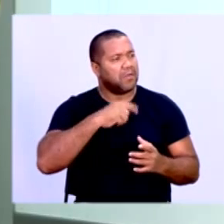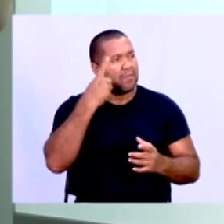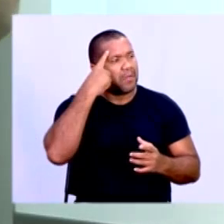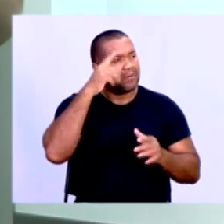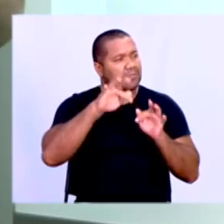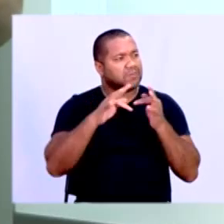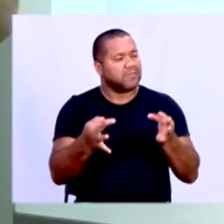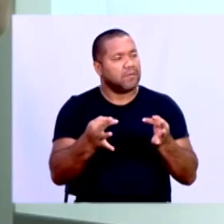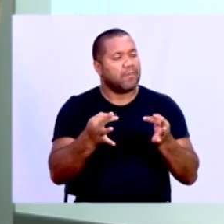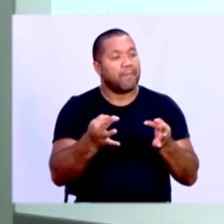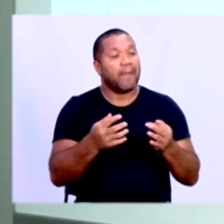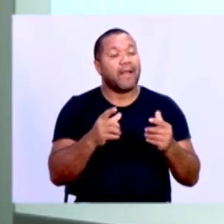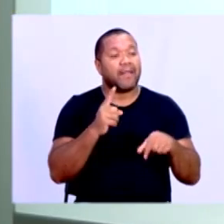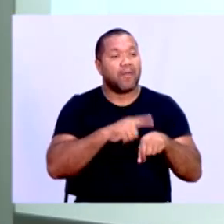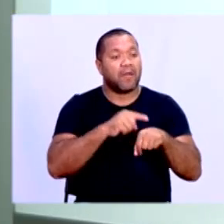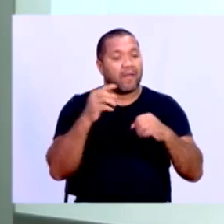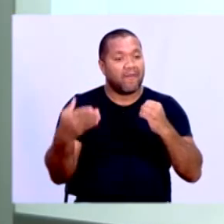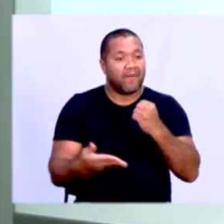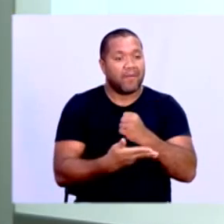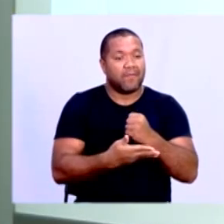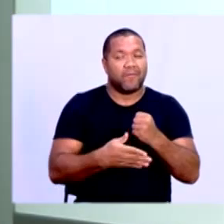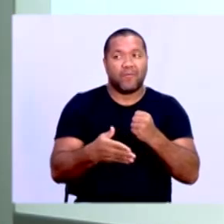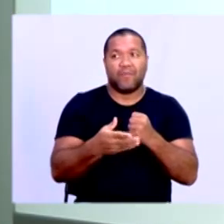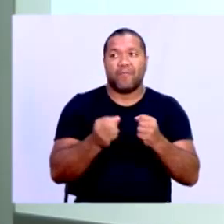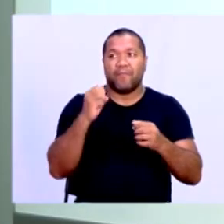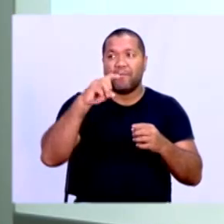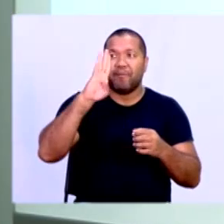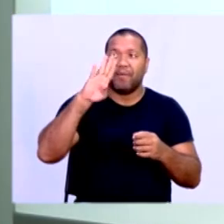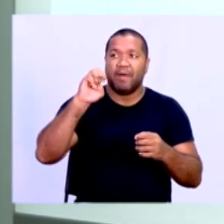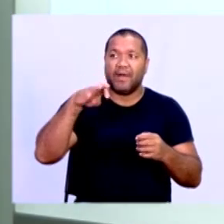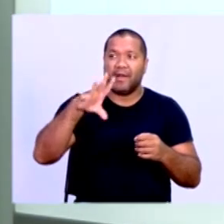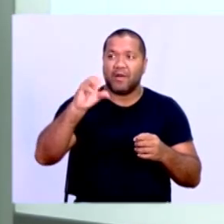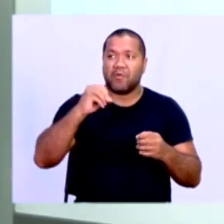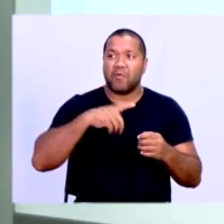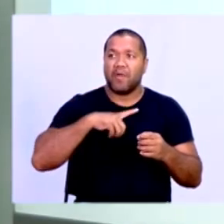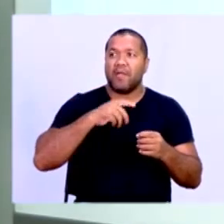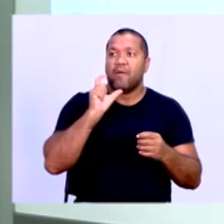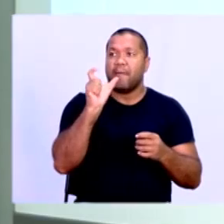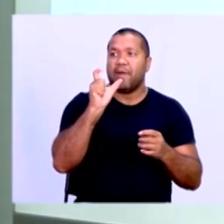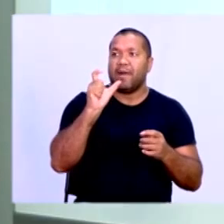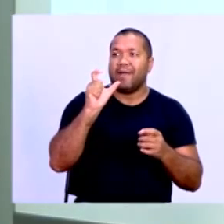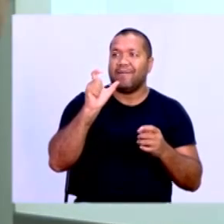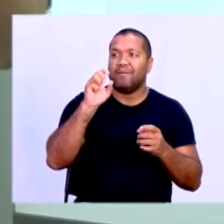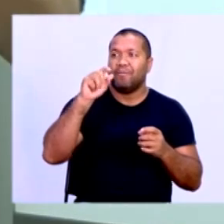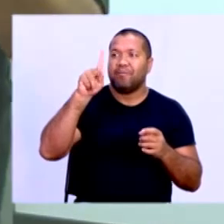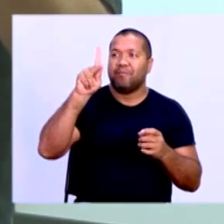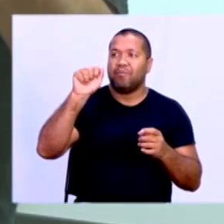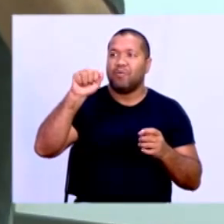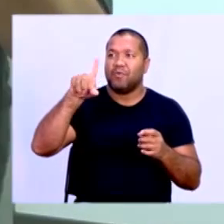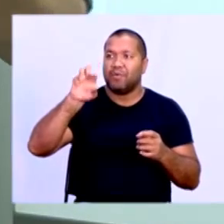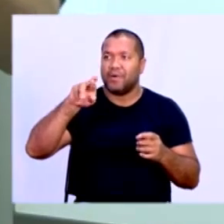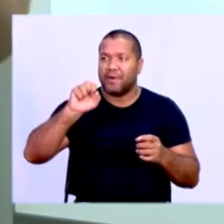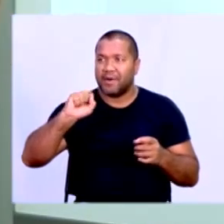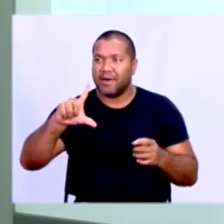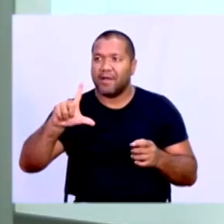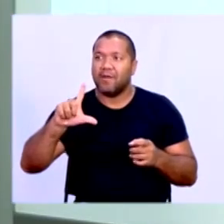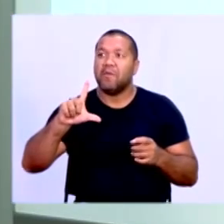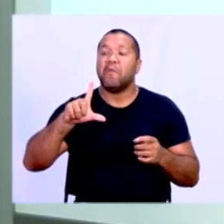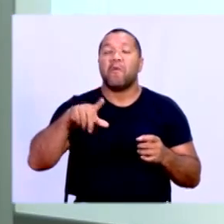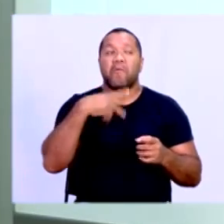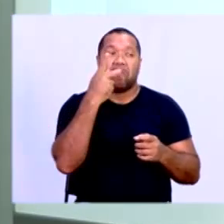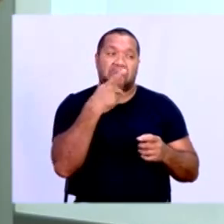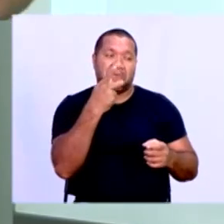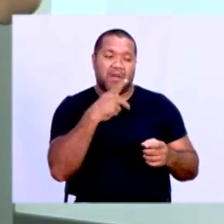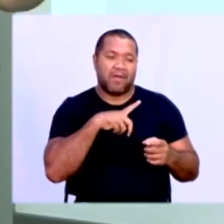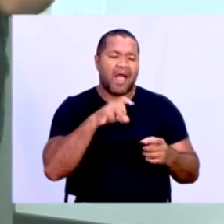ele se torna uma palavra no plural. Porque quando eu falo o modelo aluno, tá? É como se eu estivesse